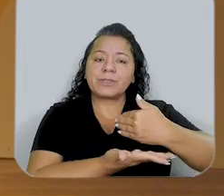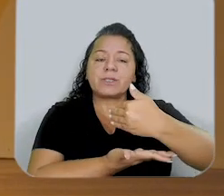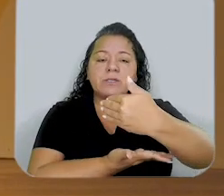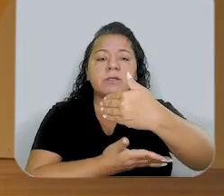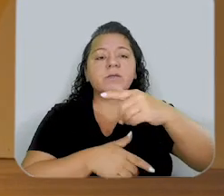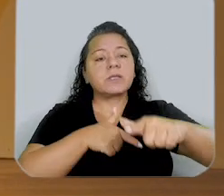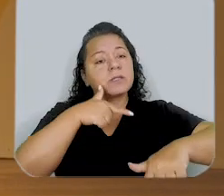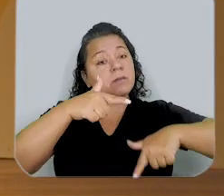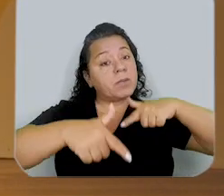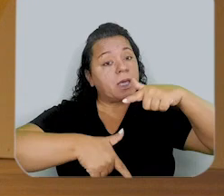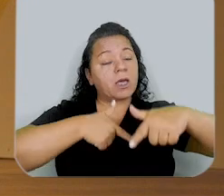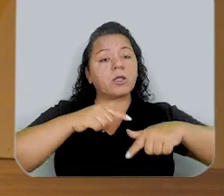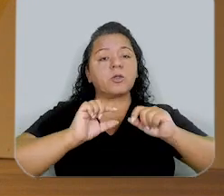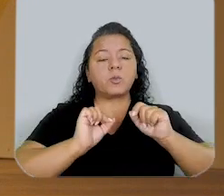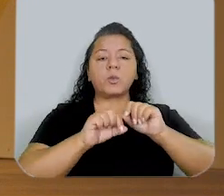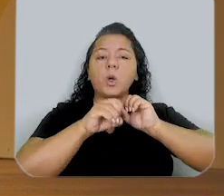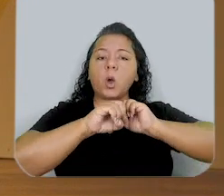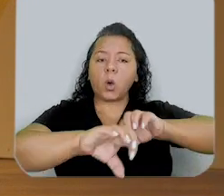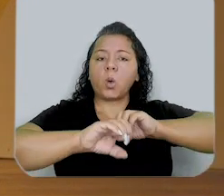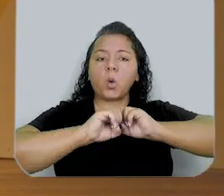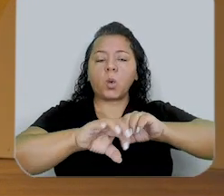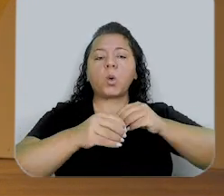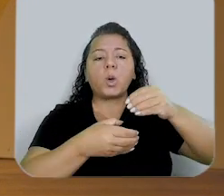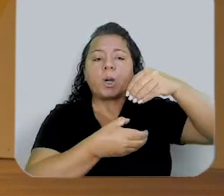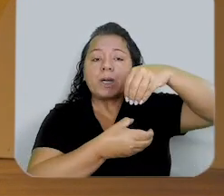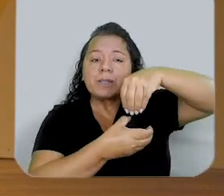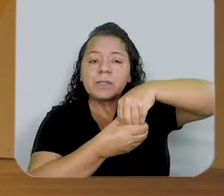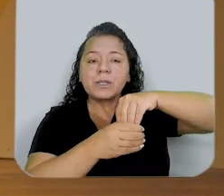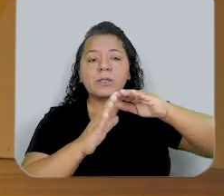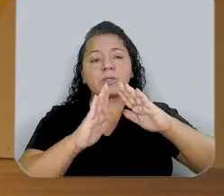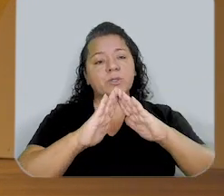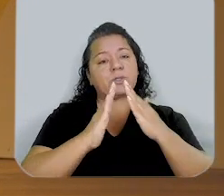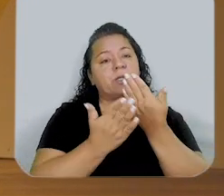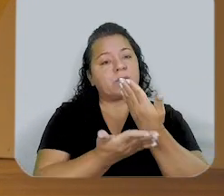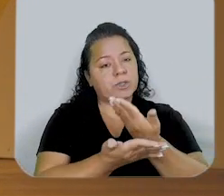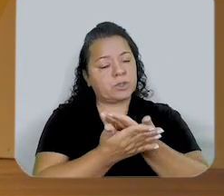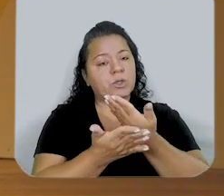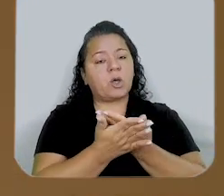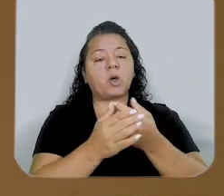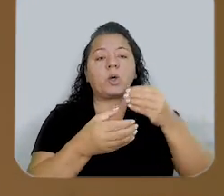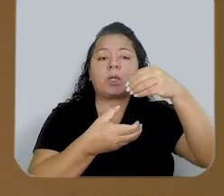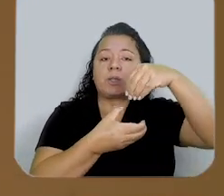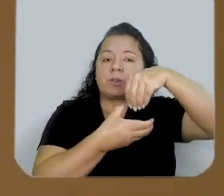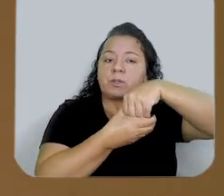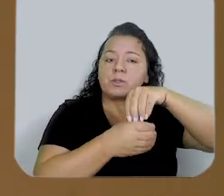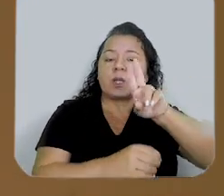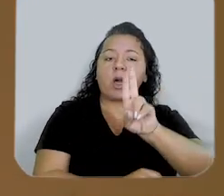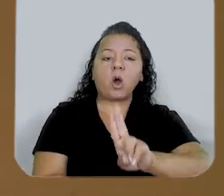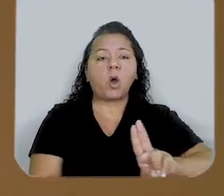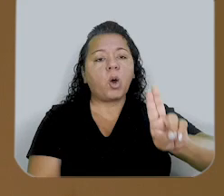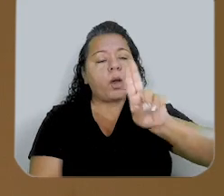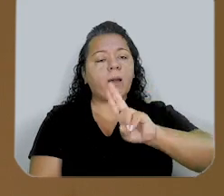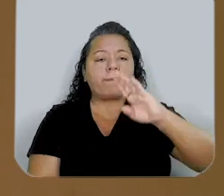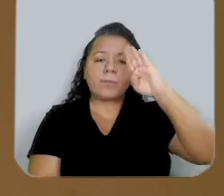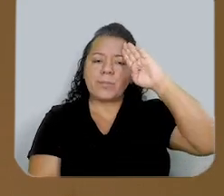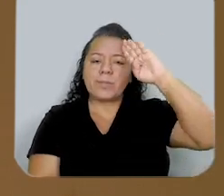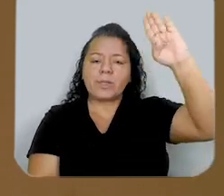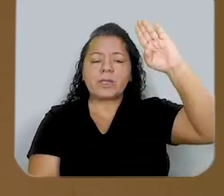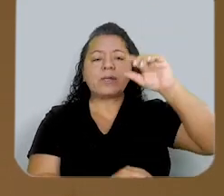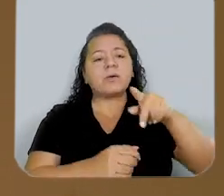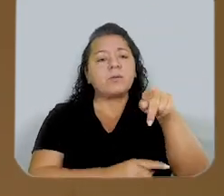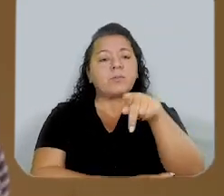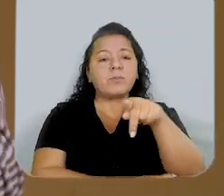teríamos que fazer um trabalho de educação, realmente, dentro das escolas, dentro da universidade, principalmente na preparação e formação de